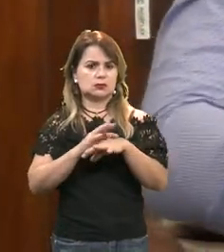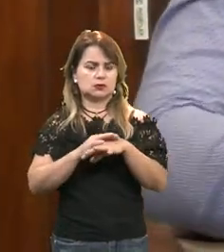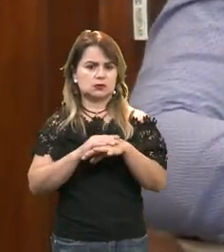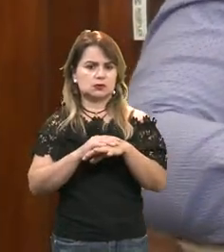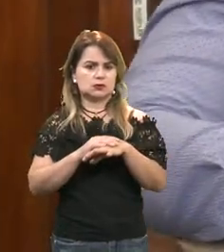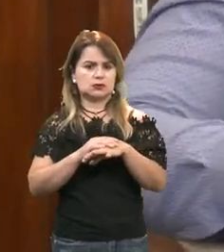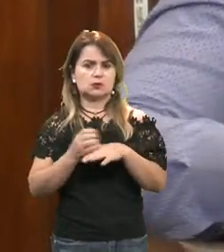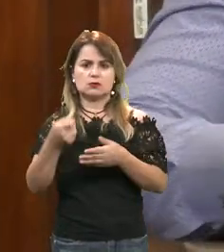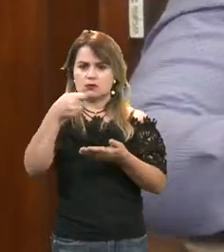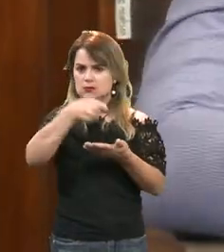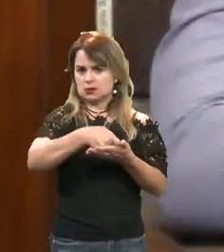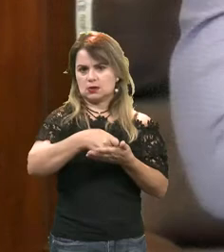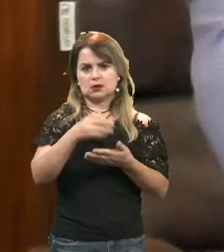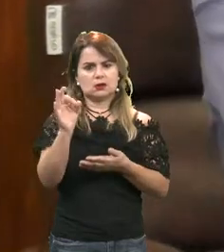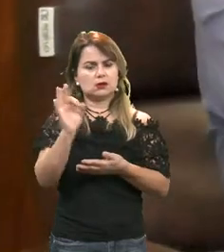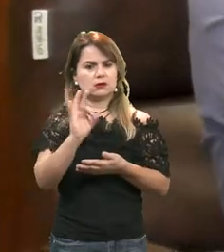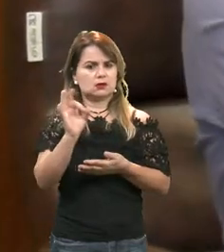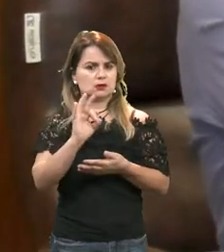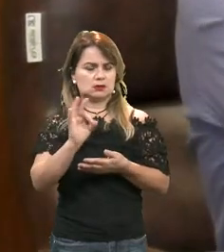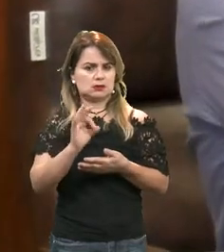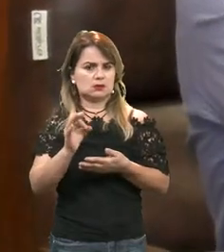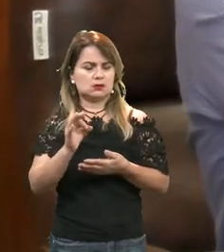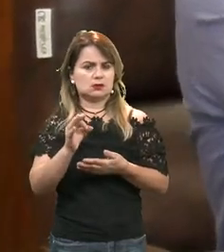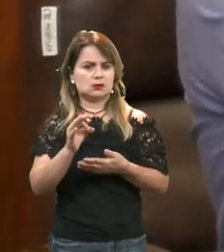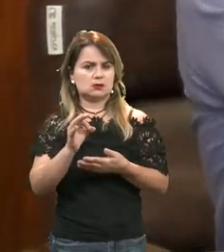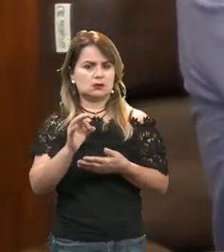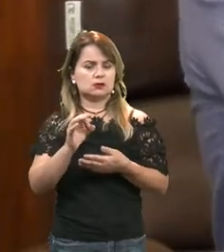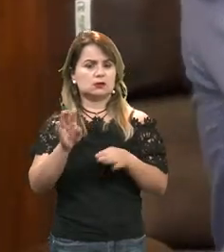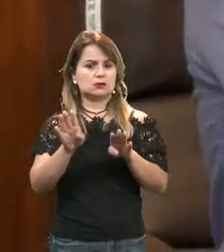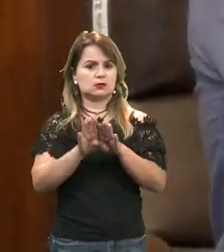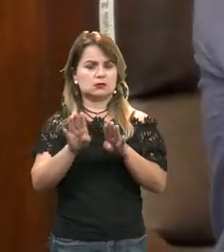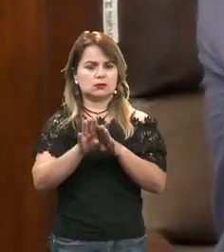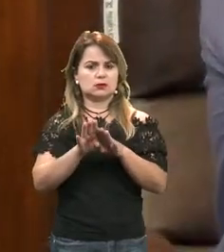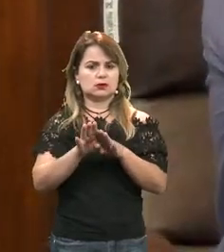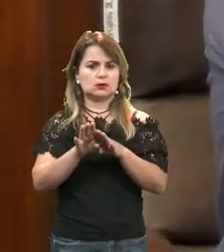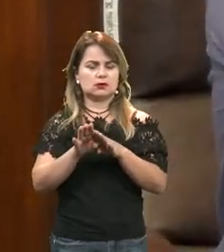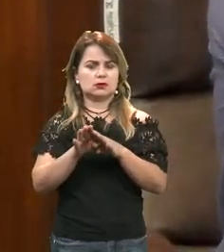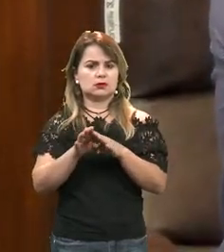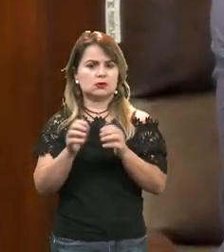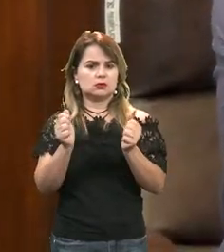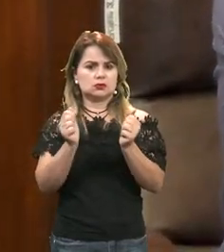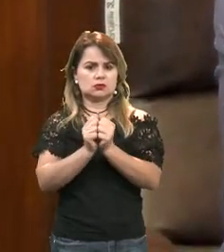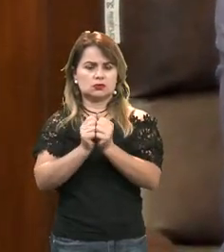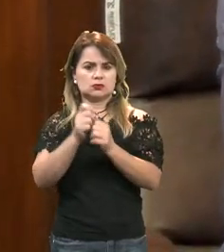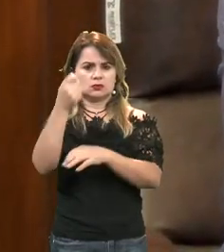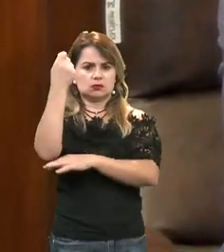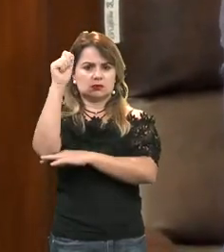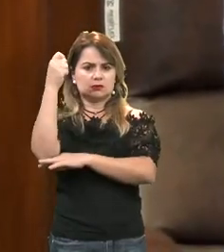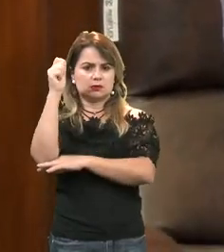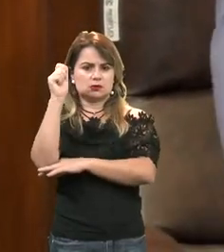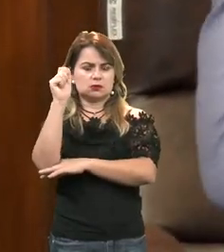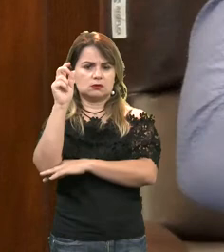essa consulta, e depois, com a associação, um valor mais acessível possível,